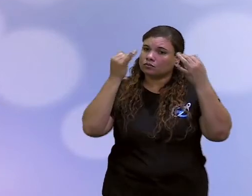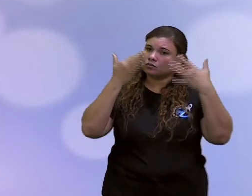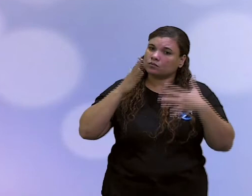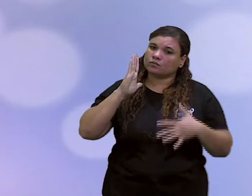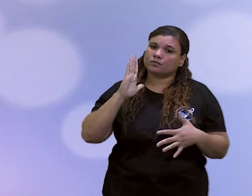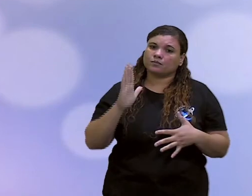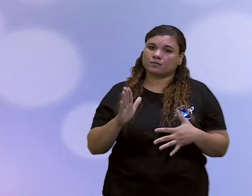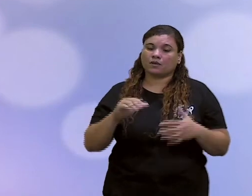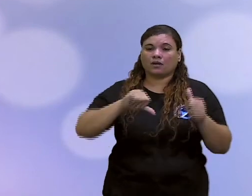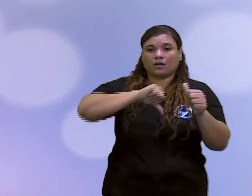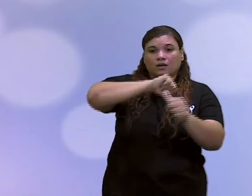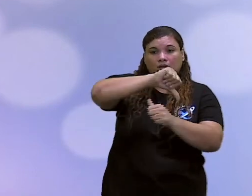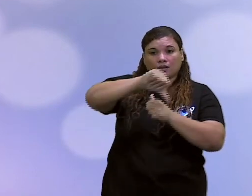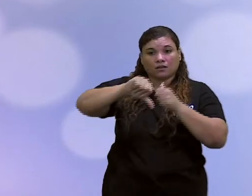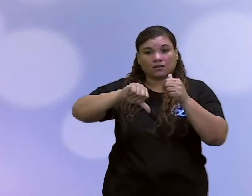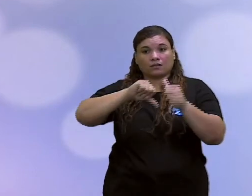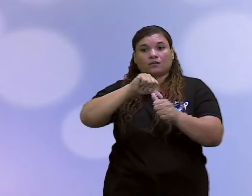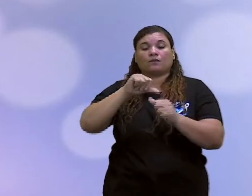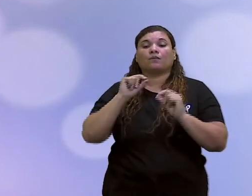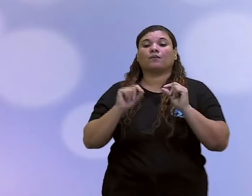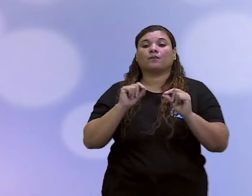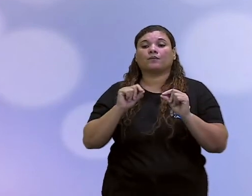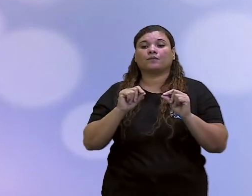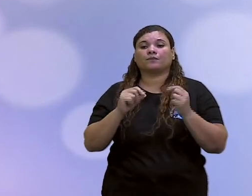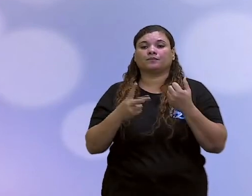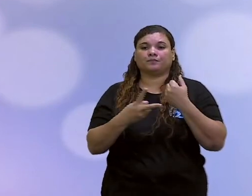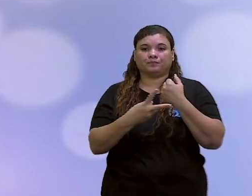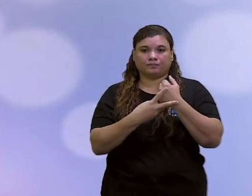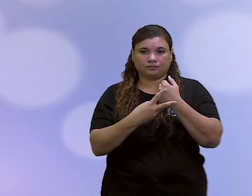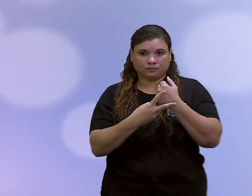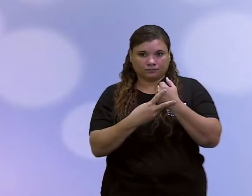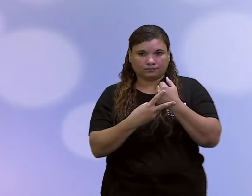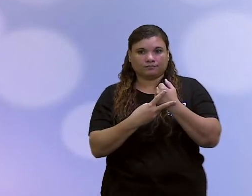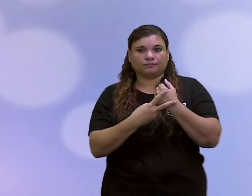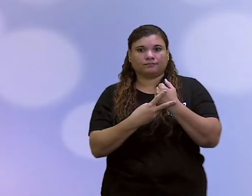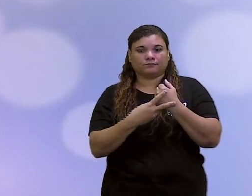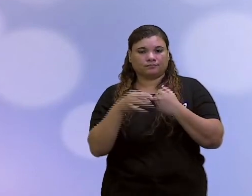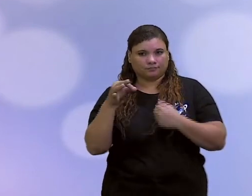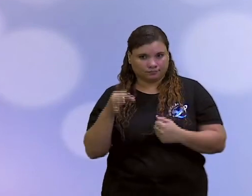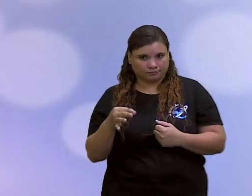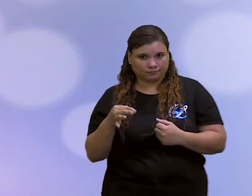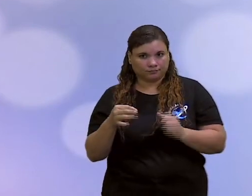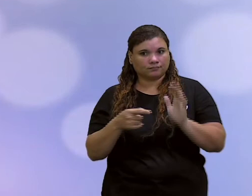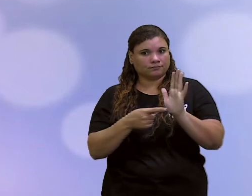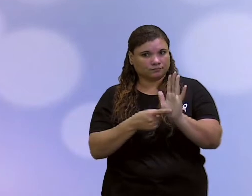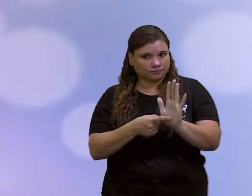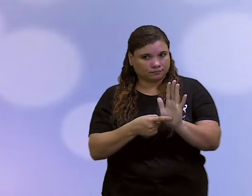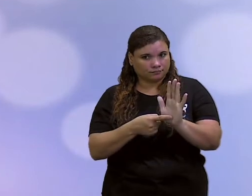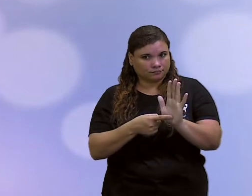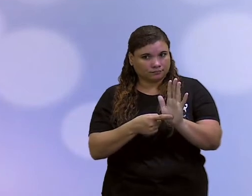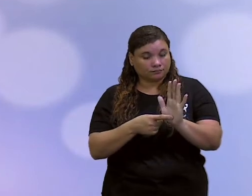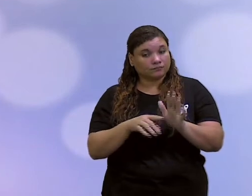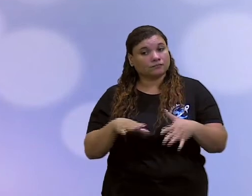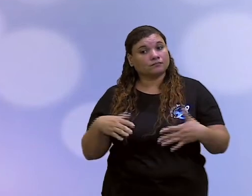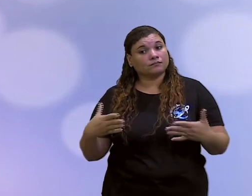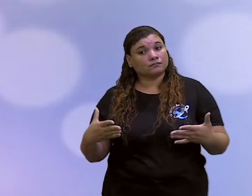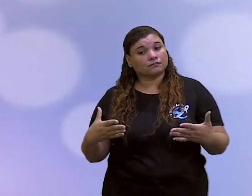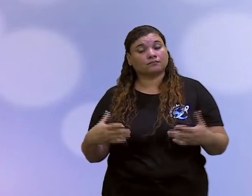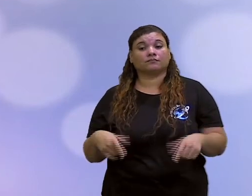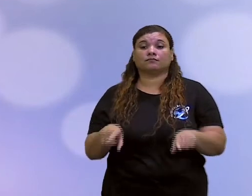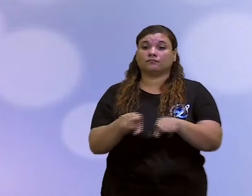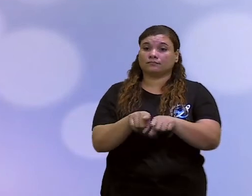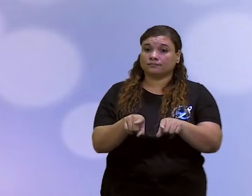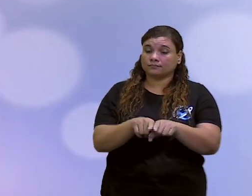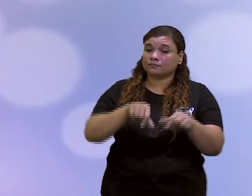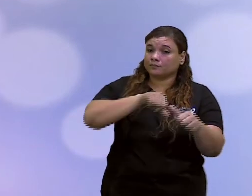vai modificar verbos, não é mesmo? Até trouxe aquela relação do sentido, só que além do verbos, ele também modifica